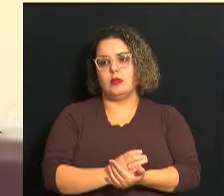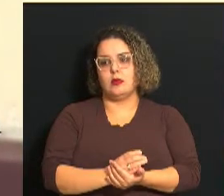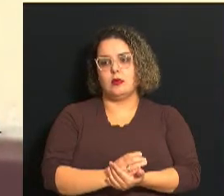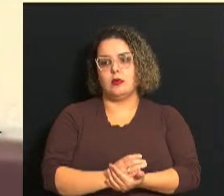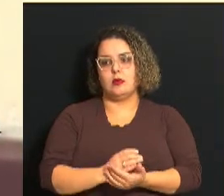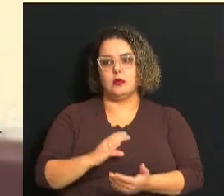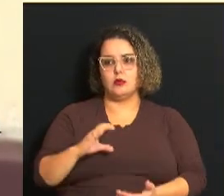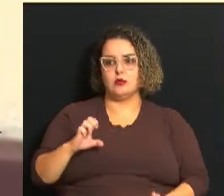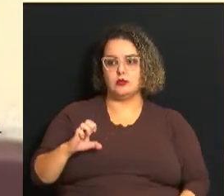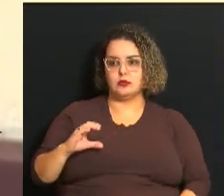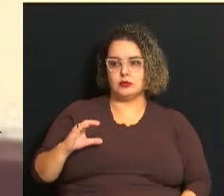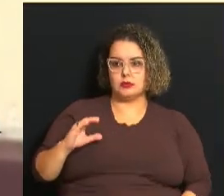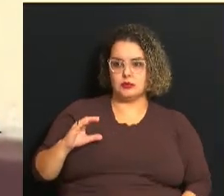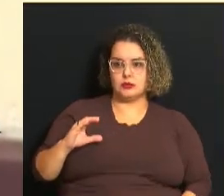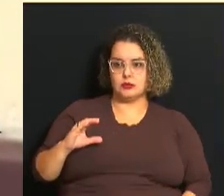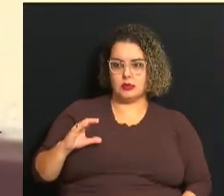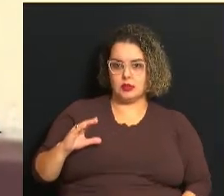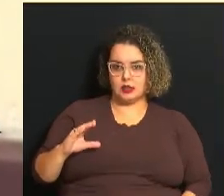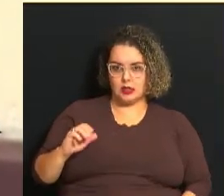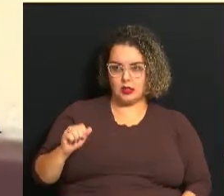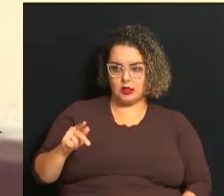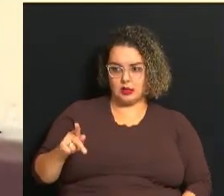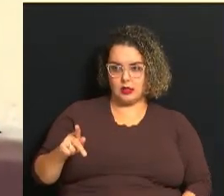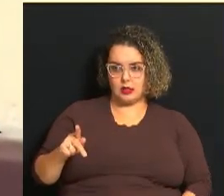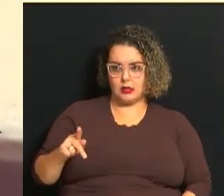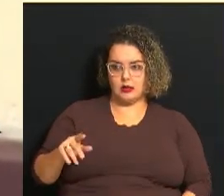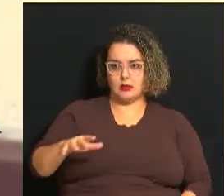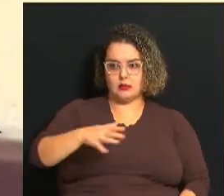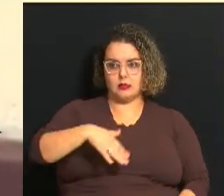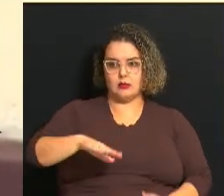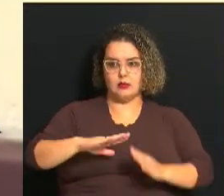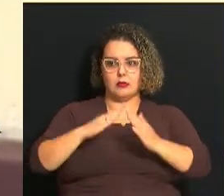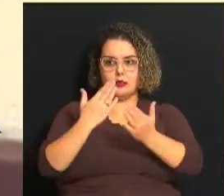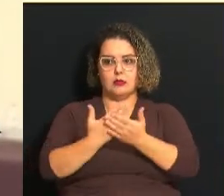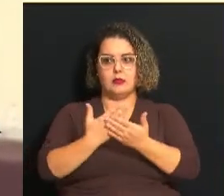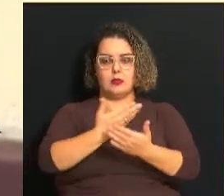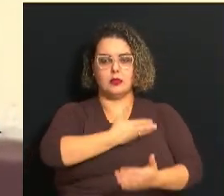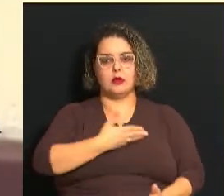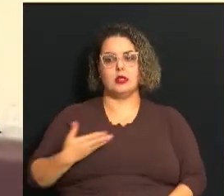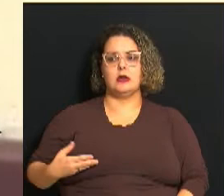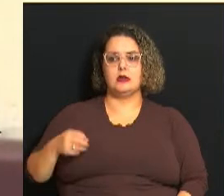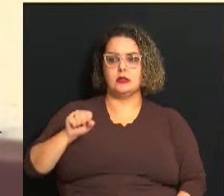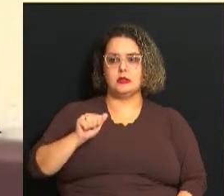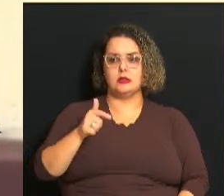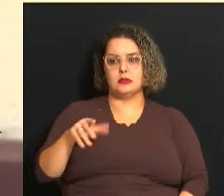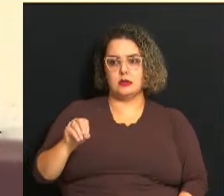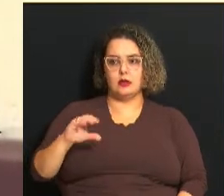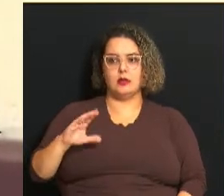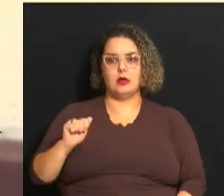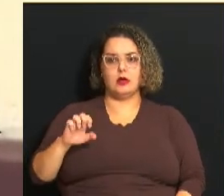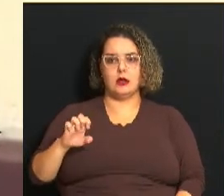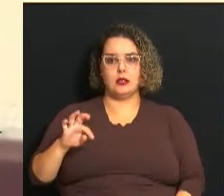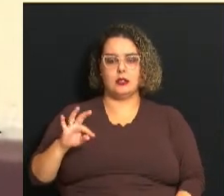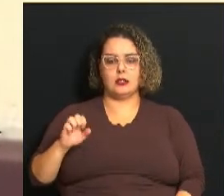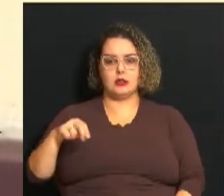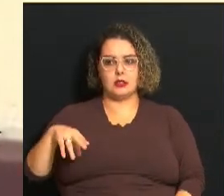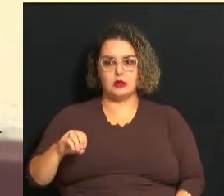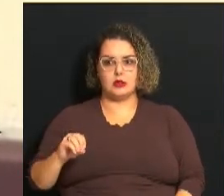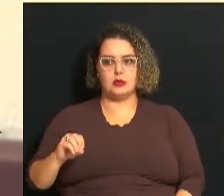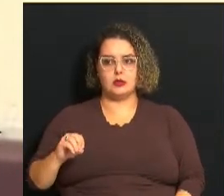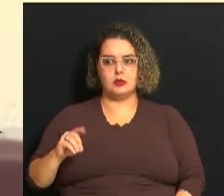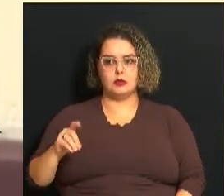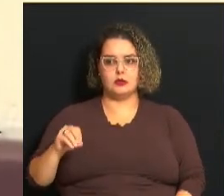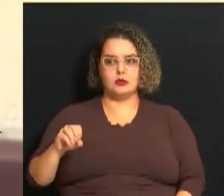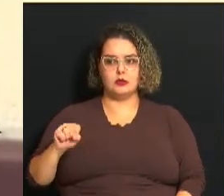Cecap é isso ocorreu na rede Municipal de São Caetano do Sul você já e na rede Municipal